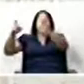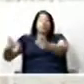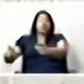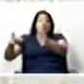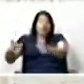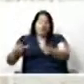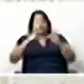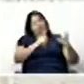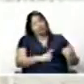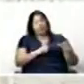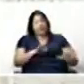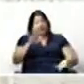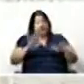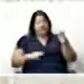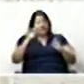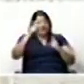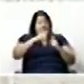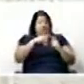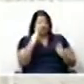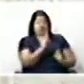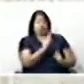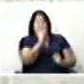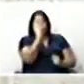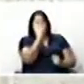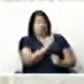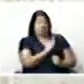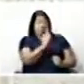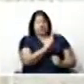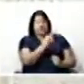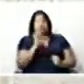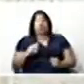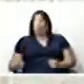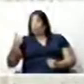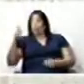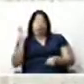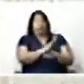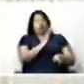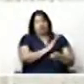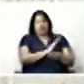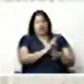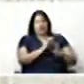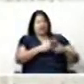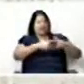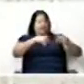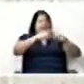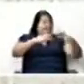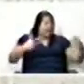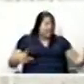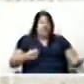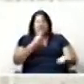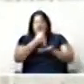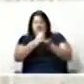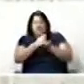está muitas vezes sozinho, às vezes com um auxiliar para ajudar, sem equipamento, sem medicamento, sem aparelhagem